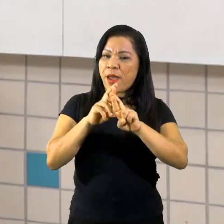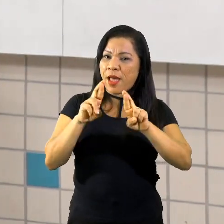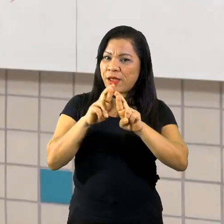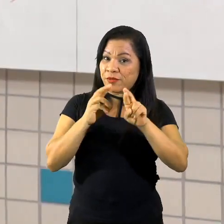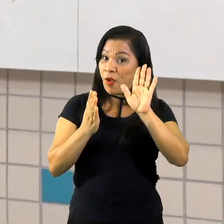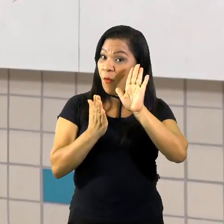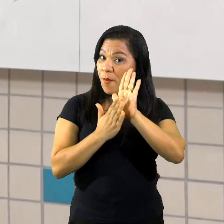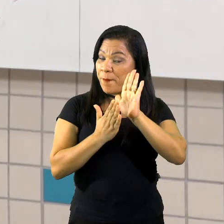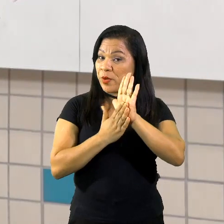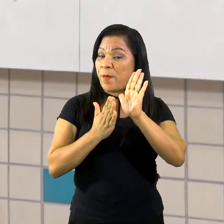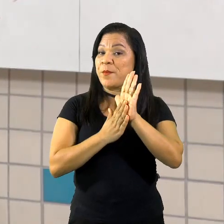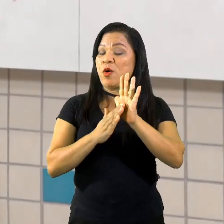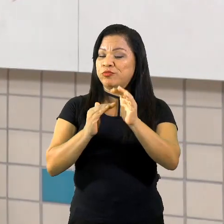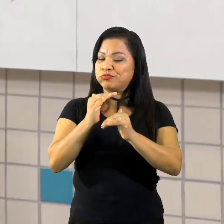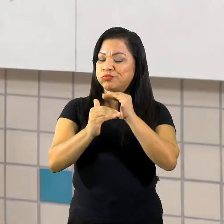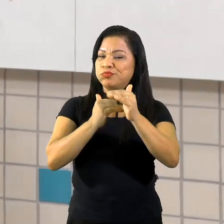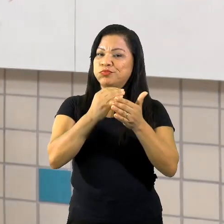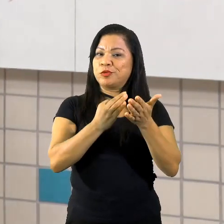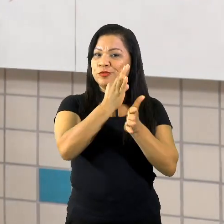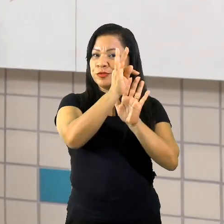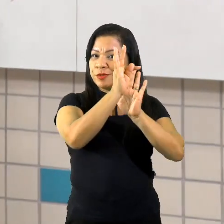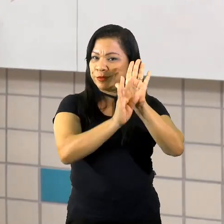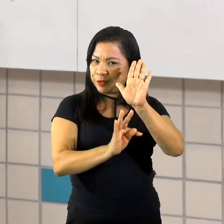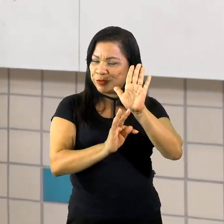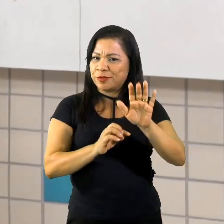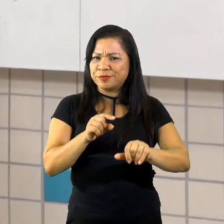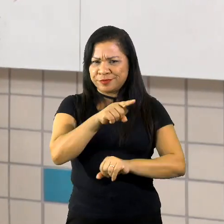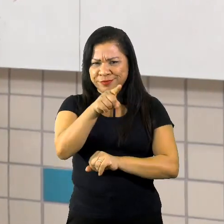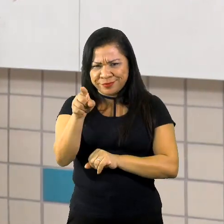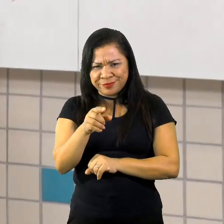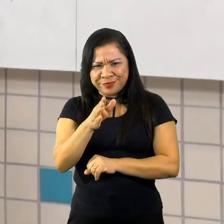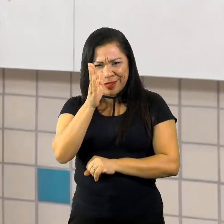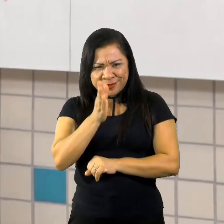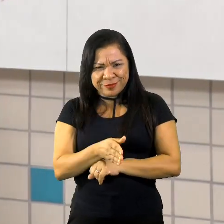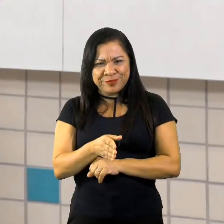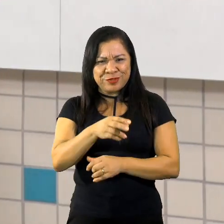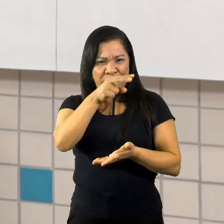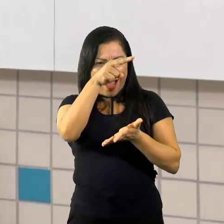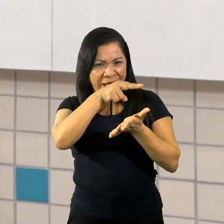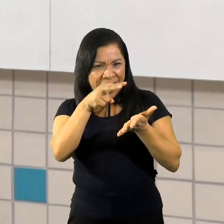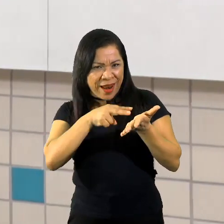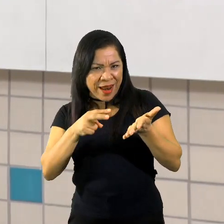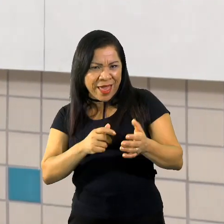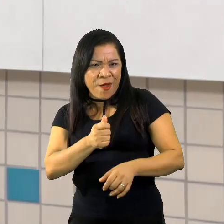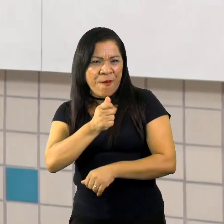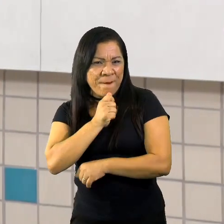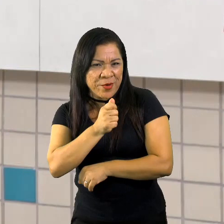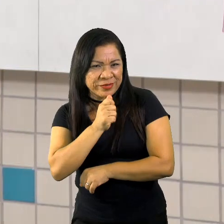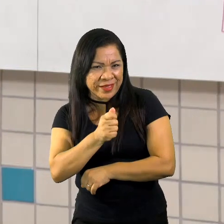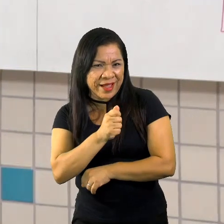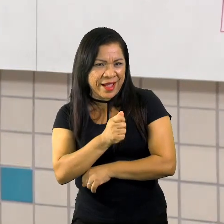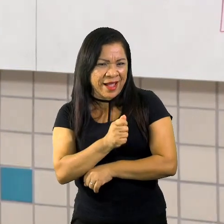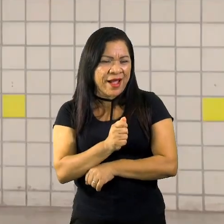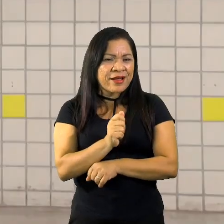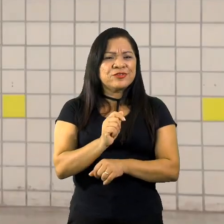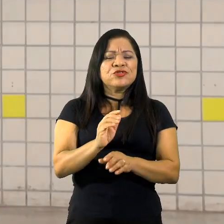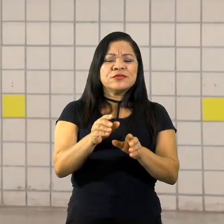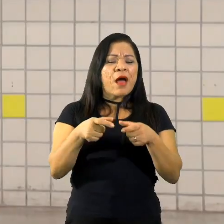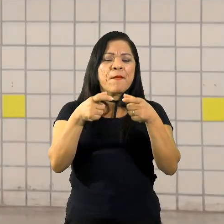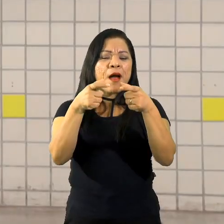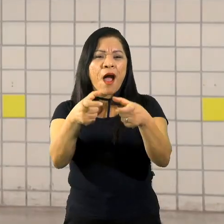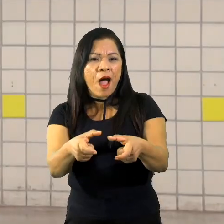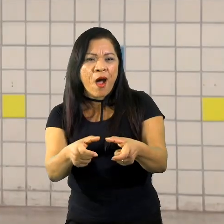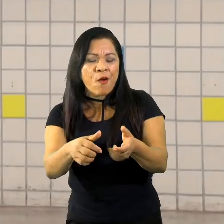textual. Você já leu alguma reportagem? Sabe em que suporte esse gênero é publicado? Que tipo